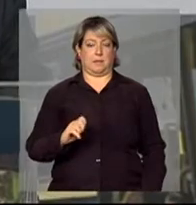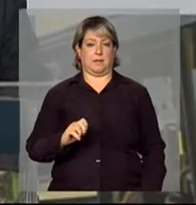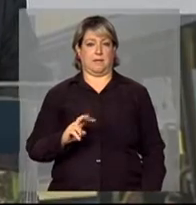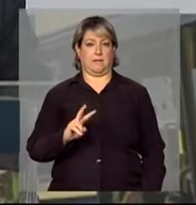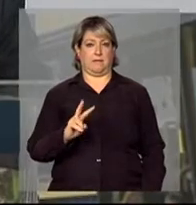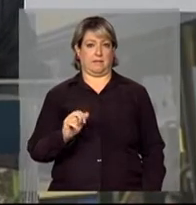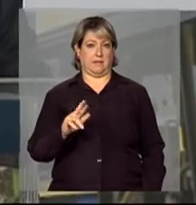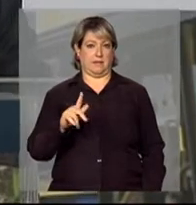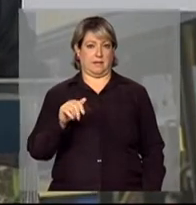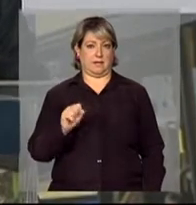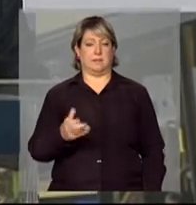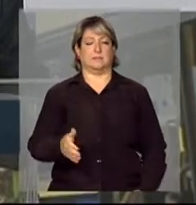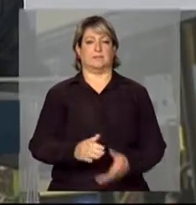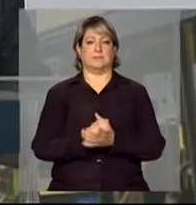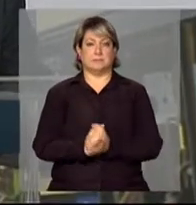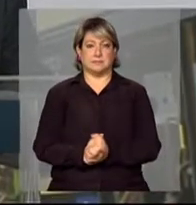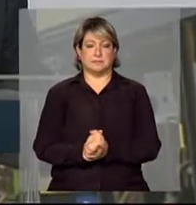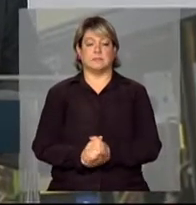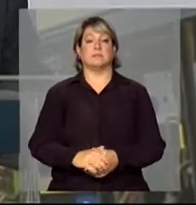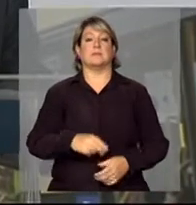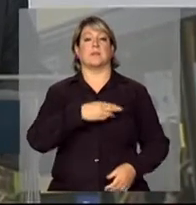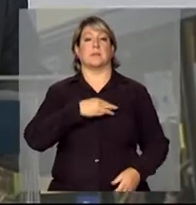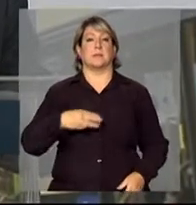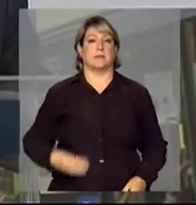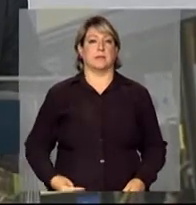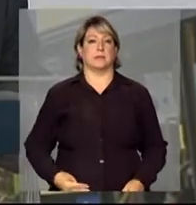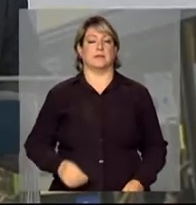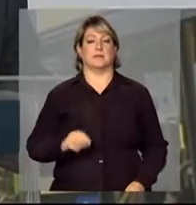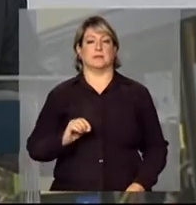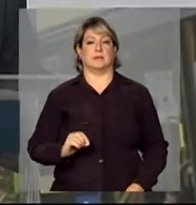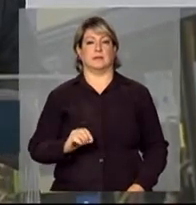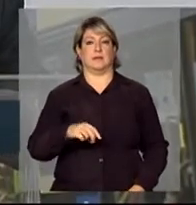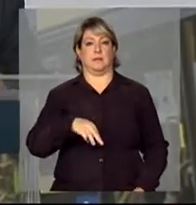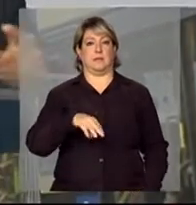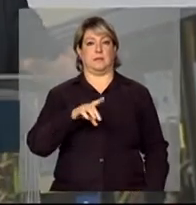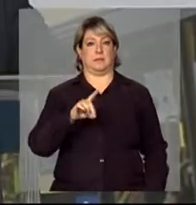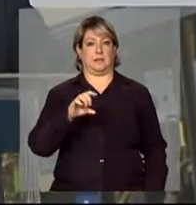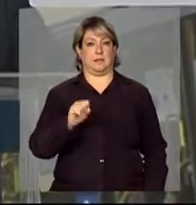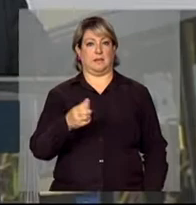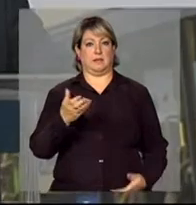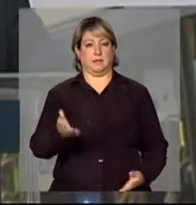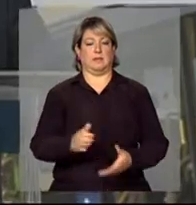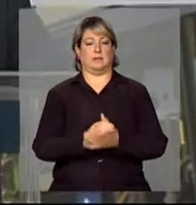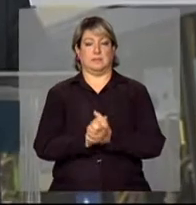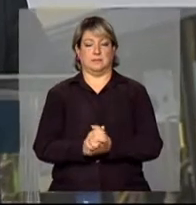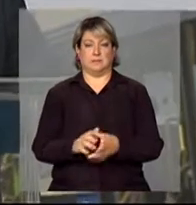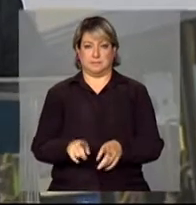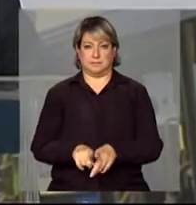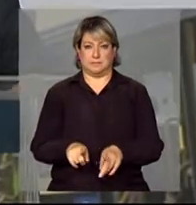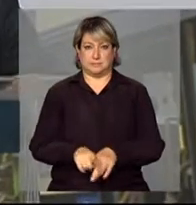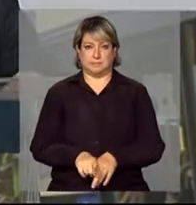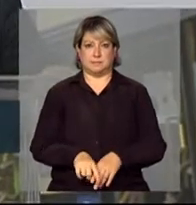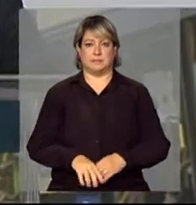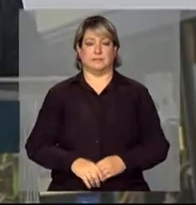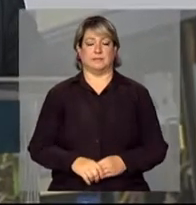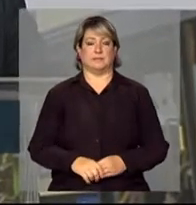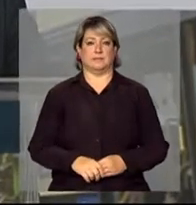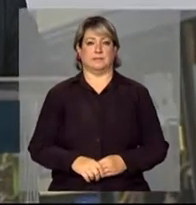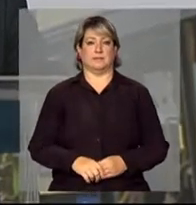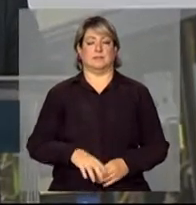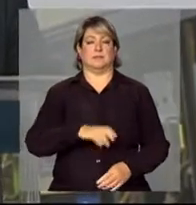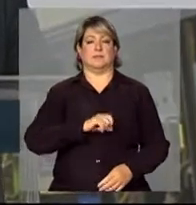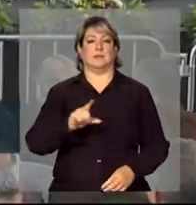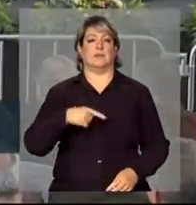Pepe Vargas, a nossa grande ministra de Desenvolvimento Social, Combate à Fome, Tereza Campelo,